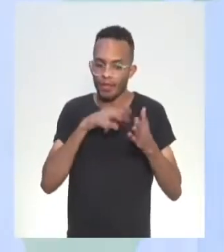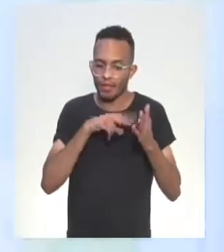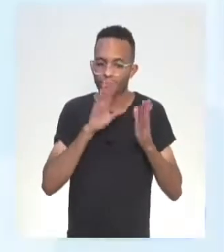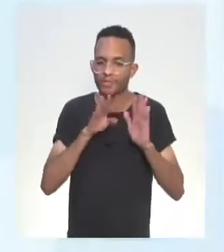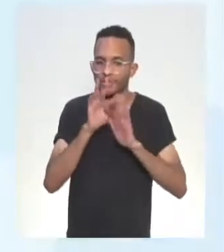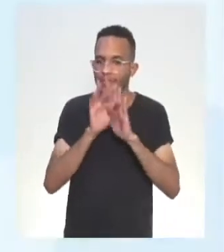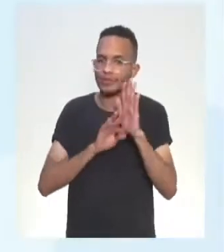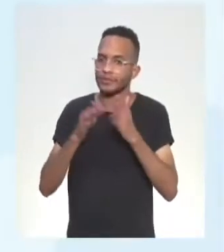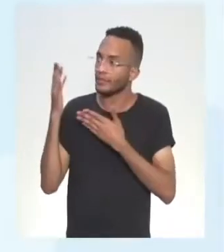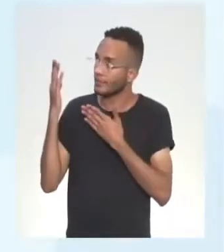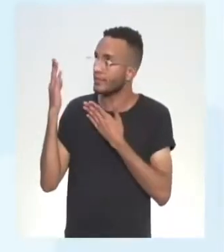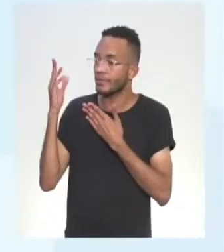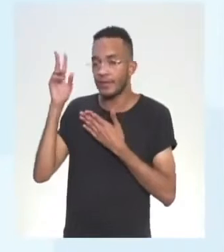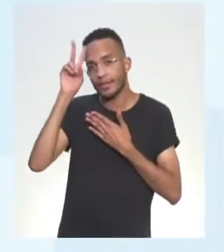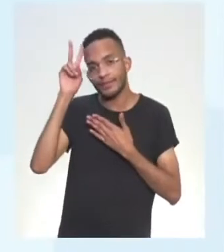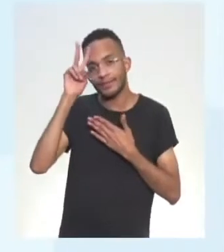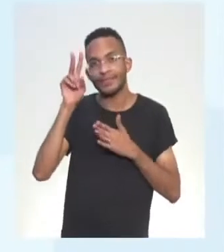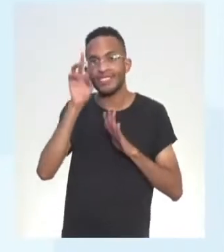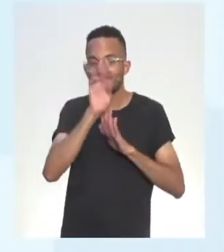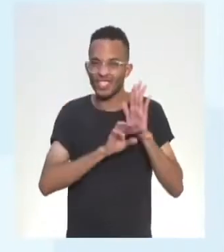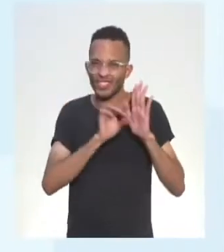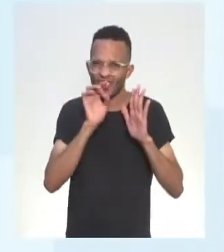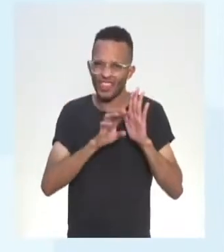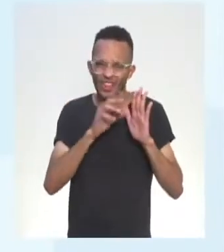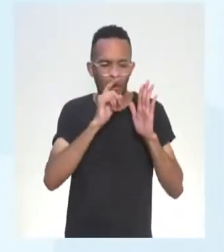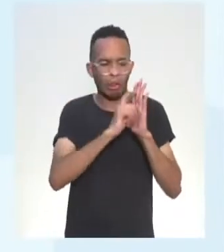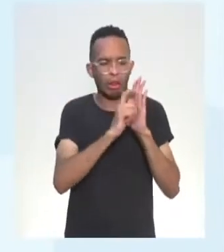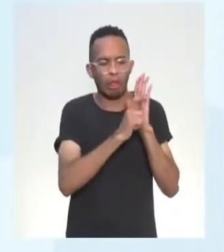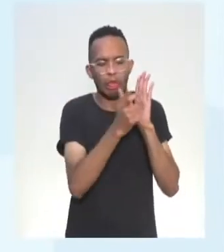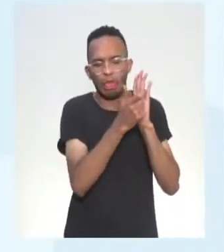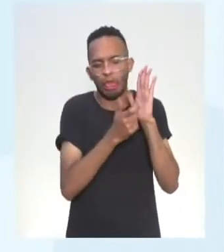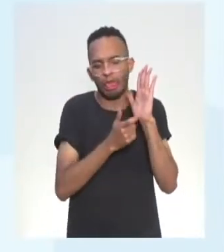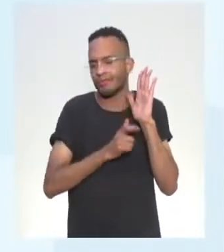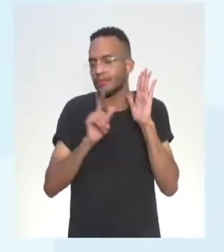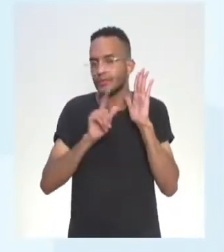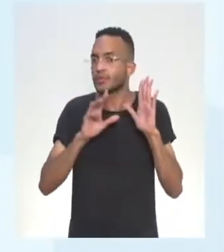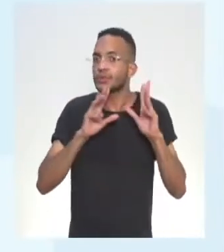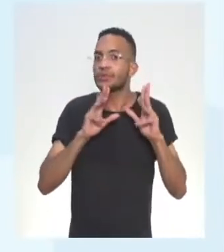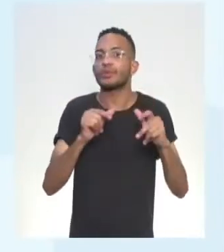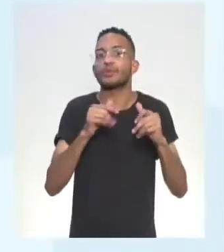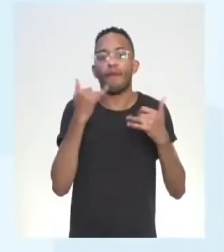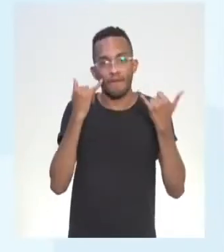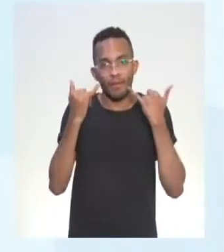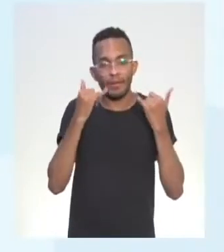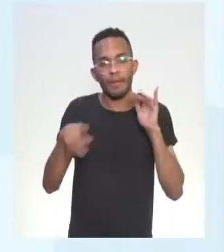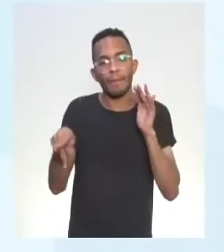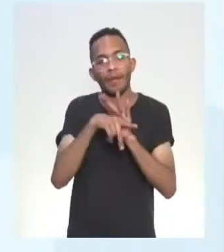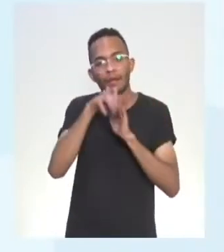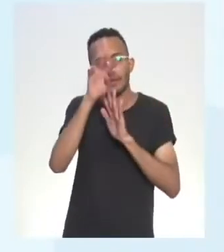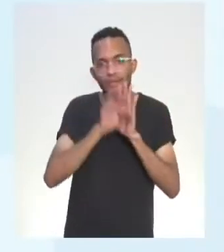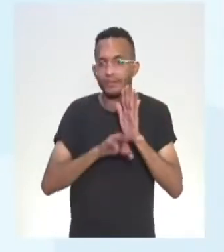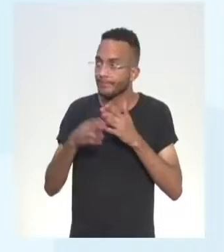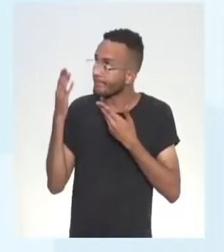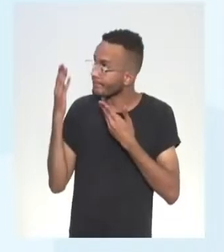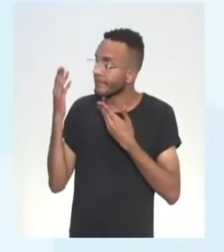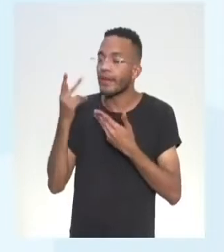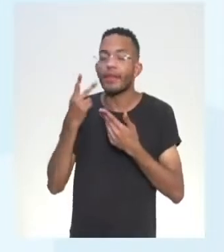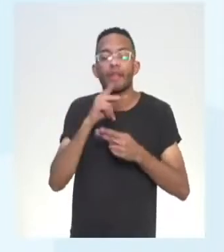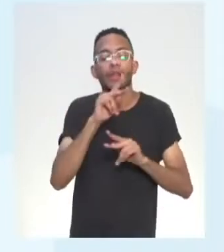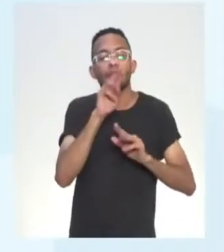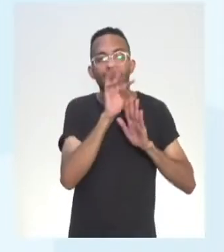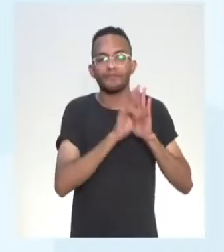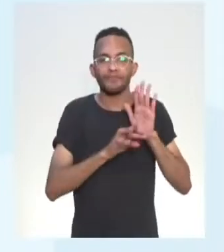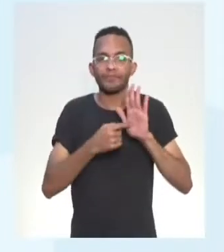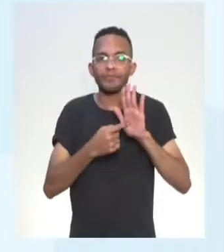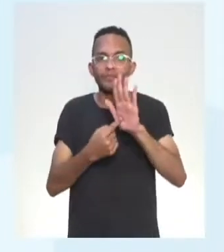na tela, e aí lembrando que texto não é só aquele que tem palavras, tudo que está transmitindo a informação é um texto. Então, a partir desse texto que está